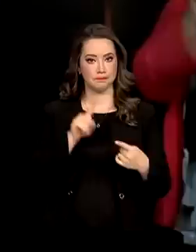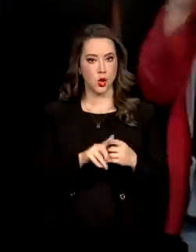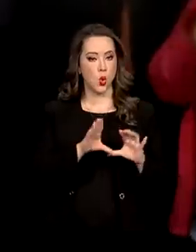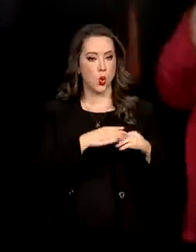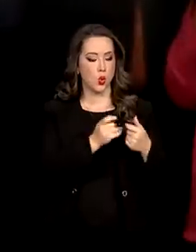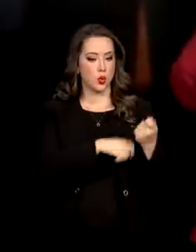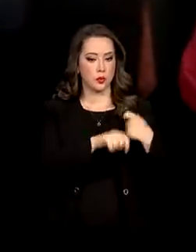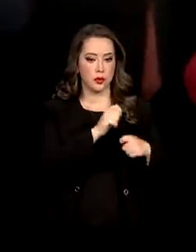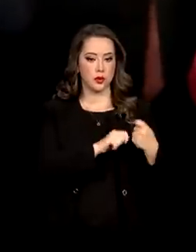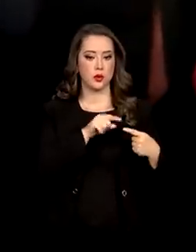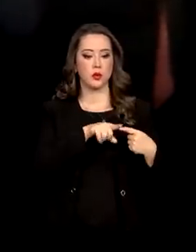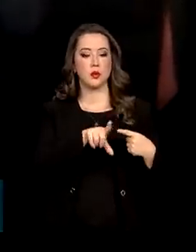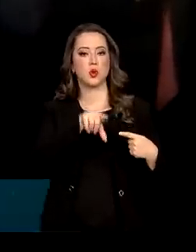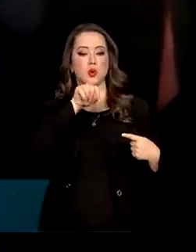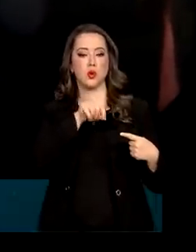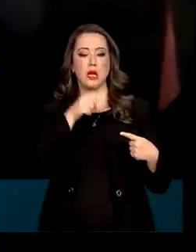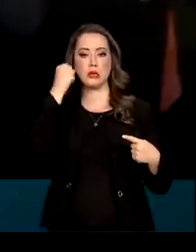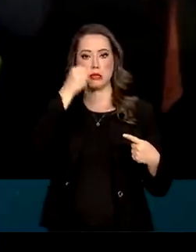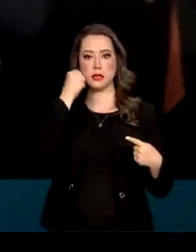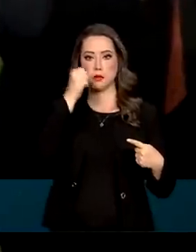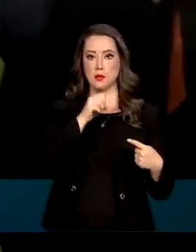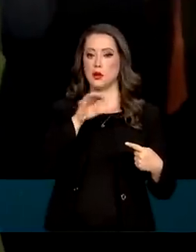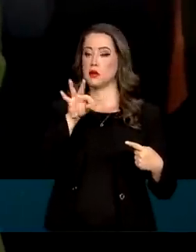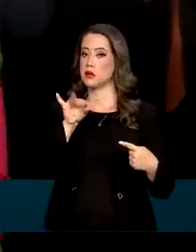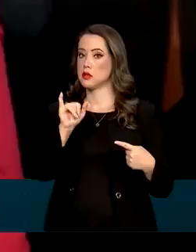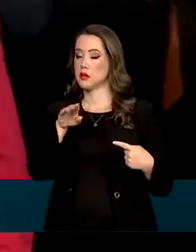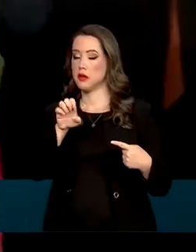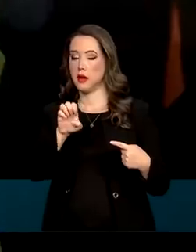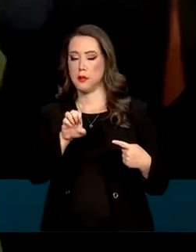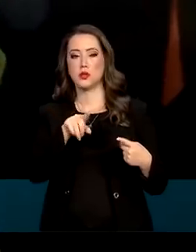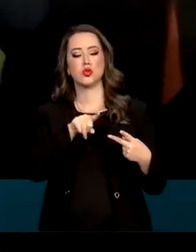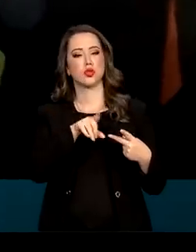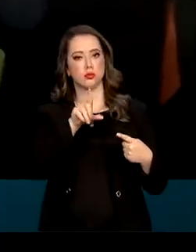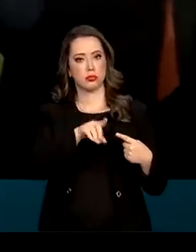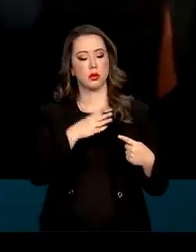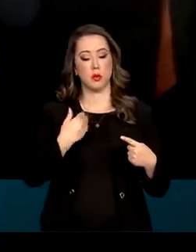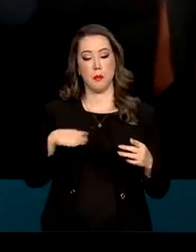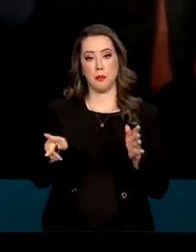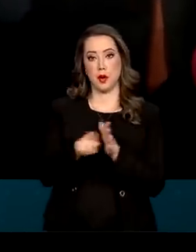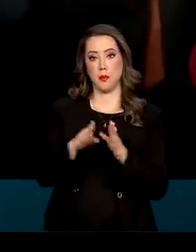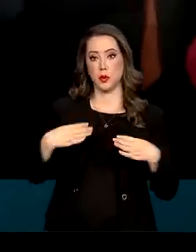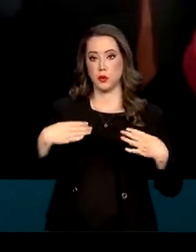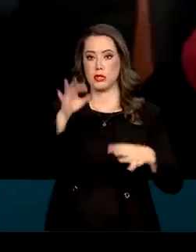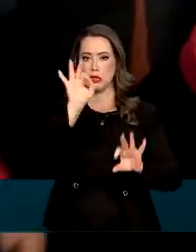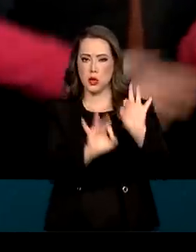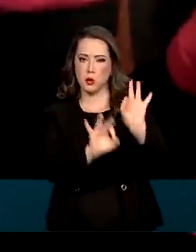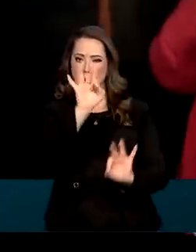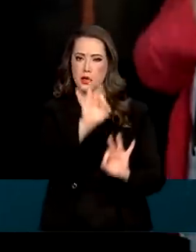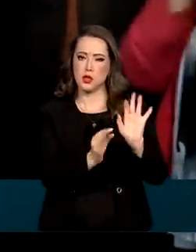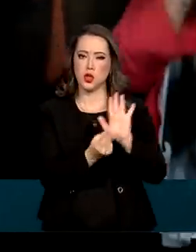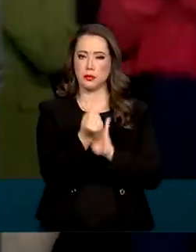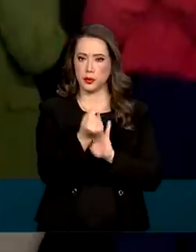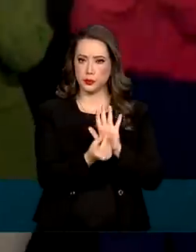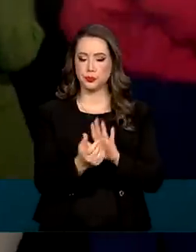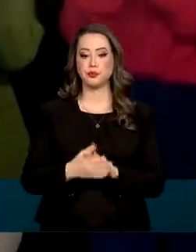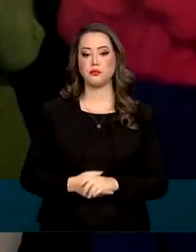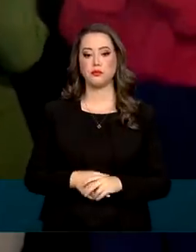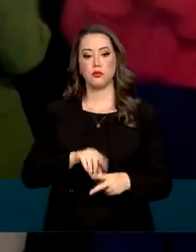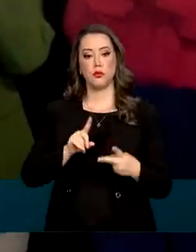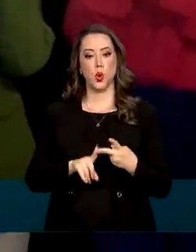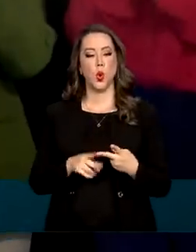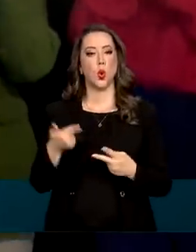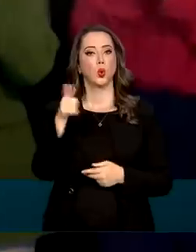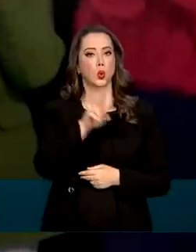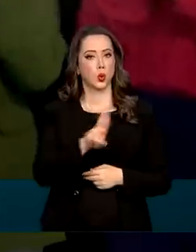Econômica Lula escolheu a Senadora Simone tebeth como titular do Ministério do planejamento e orçamento outro